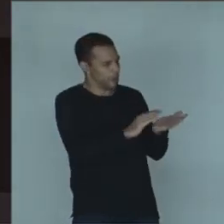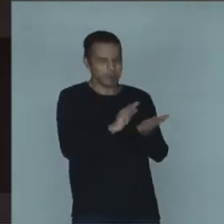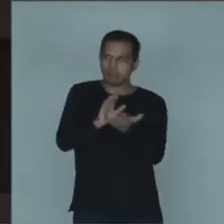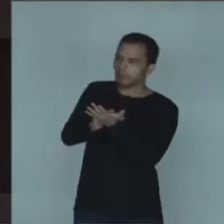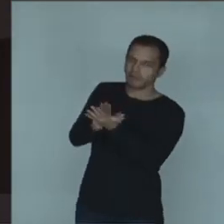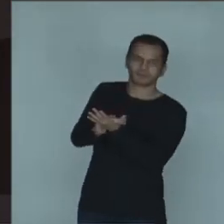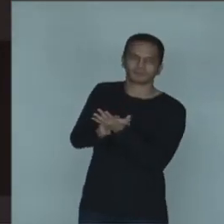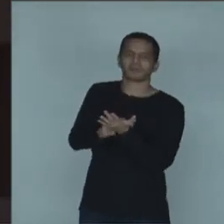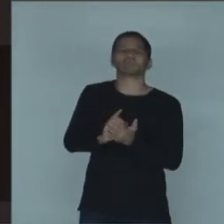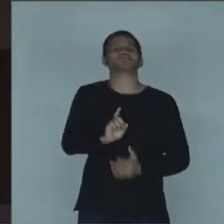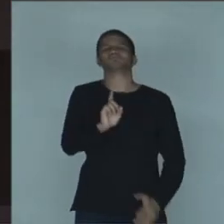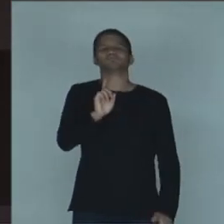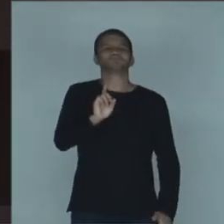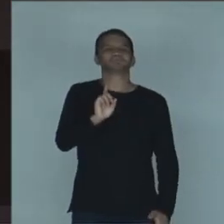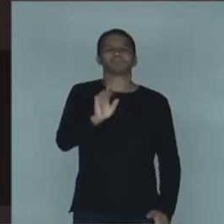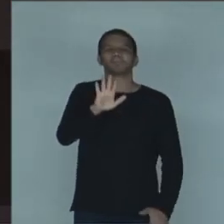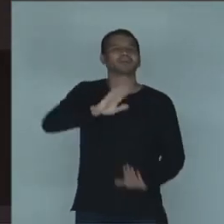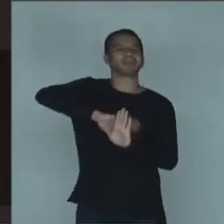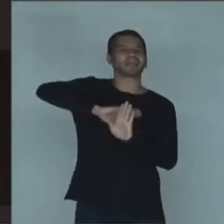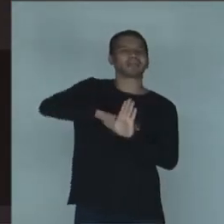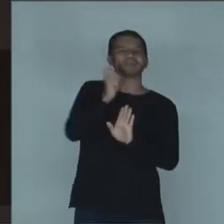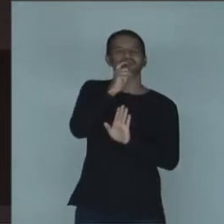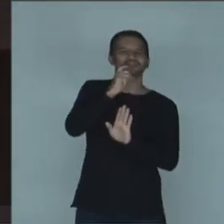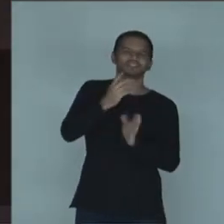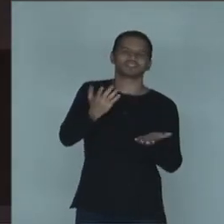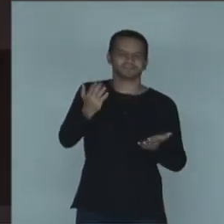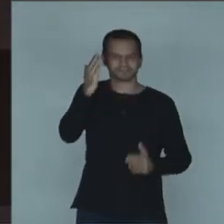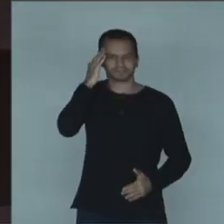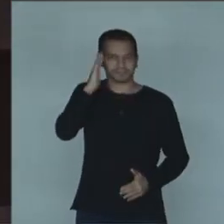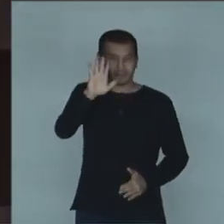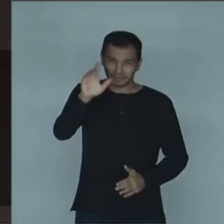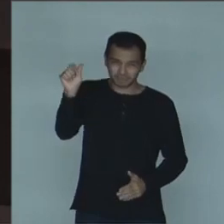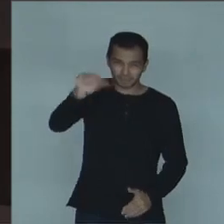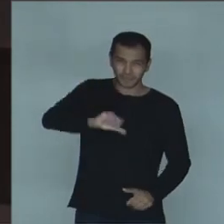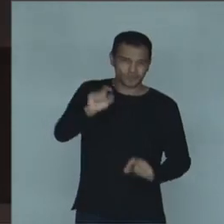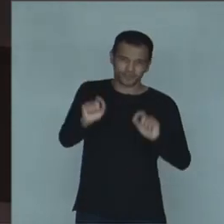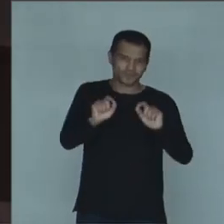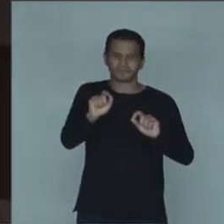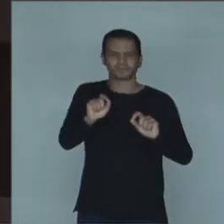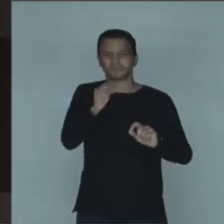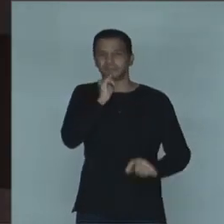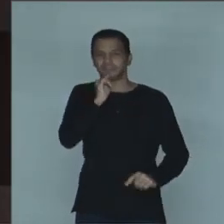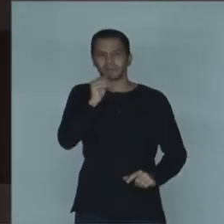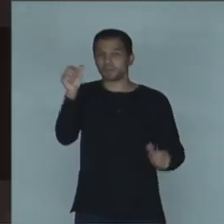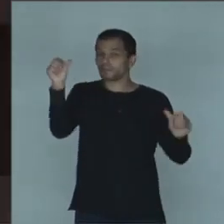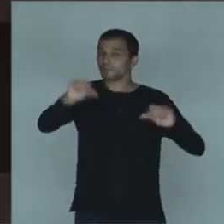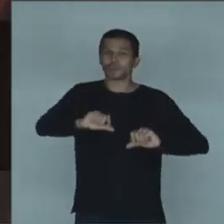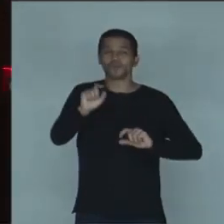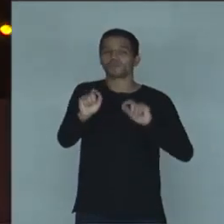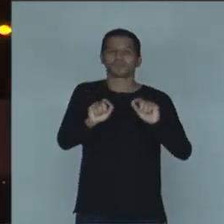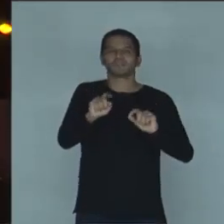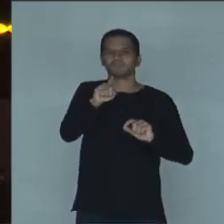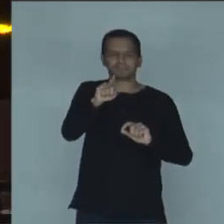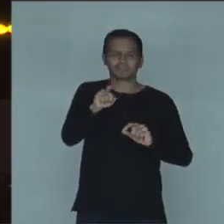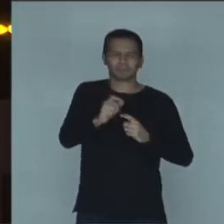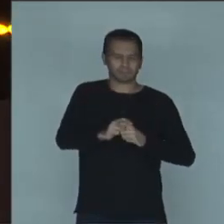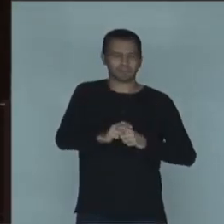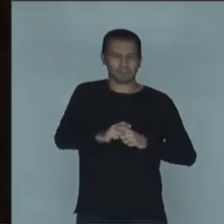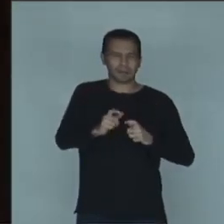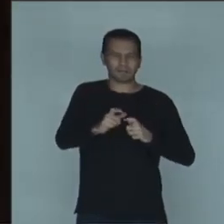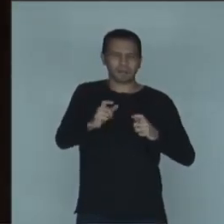mesmo que seja uma mentira e sabe o pior de tudo o prédio tudo é que quanto mais você